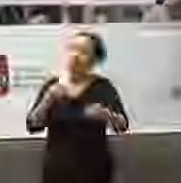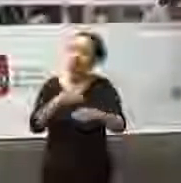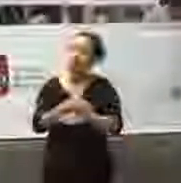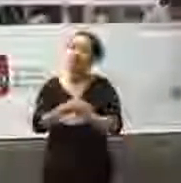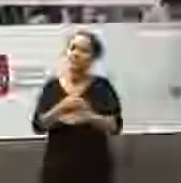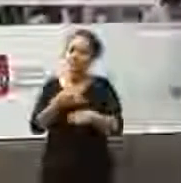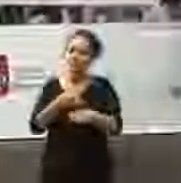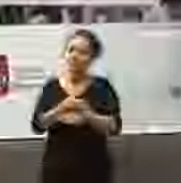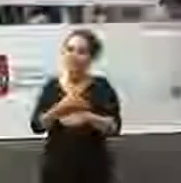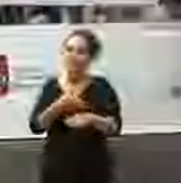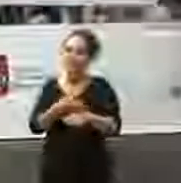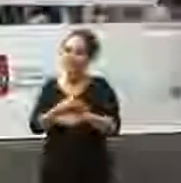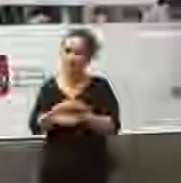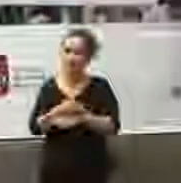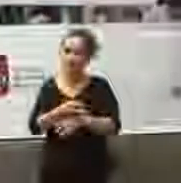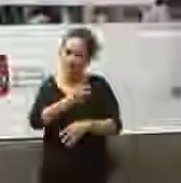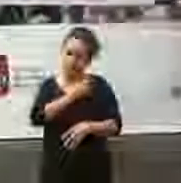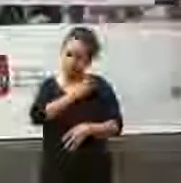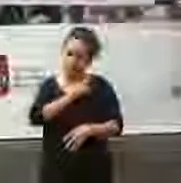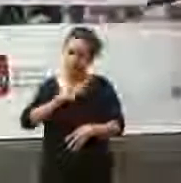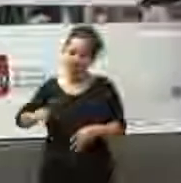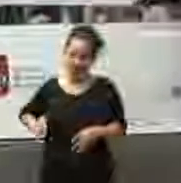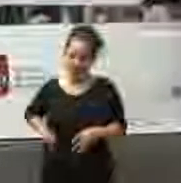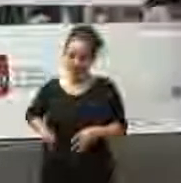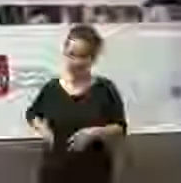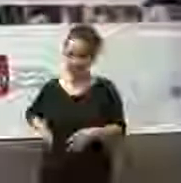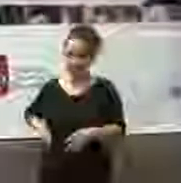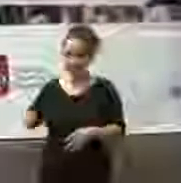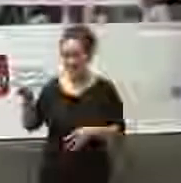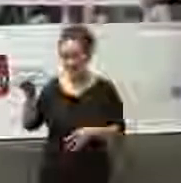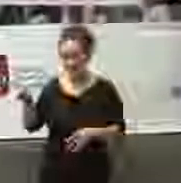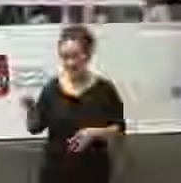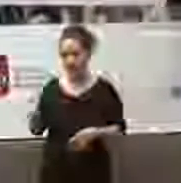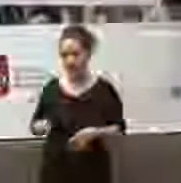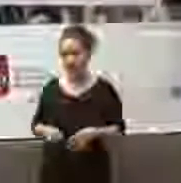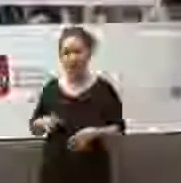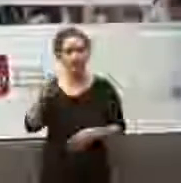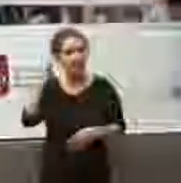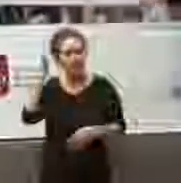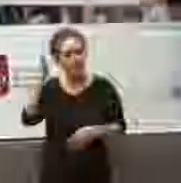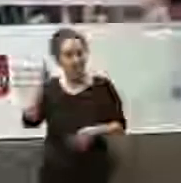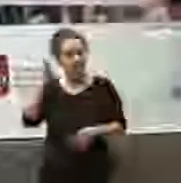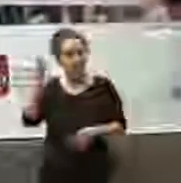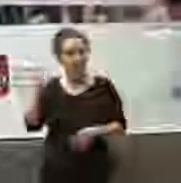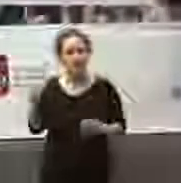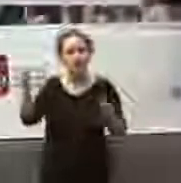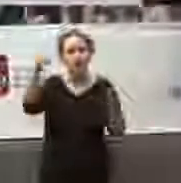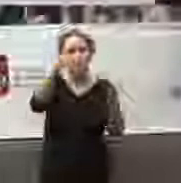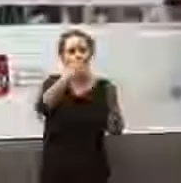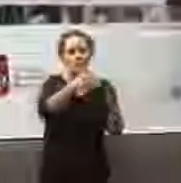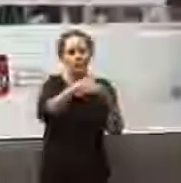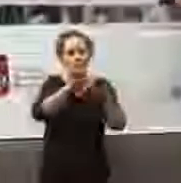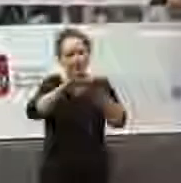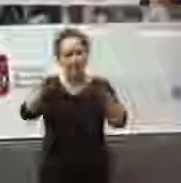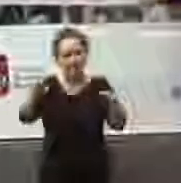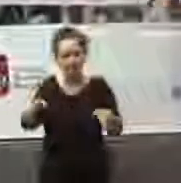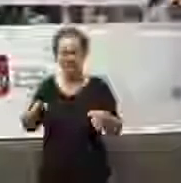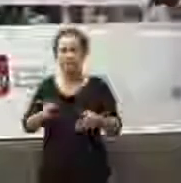e presidir este que é o último painel